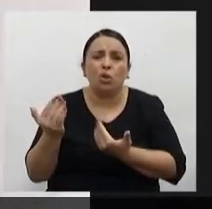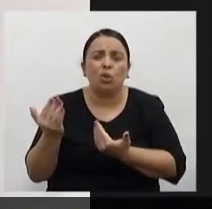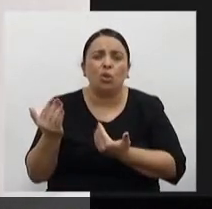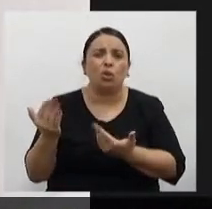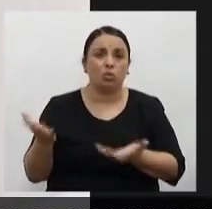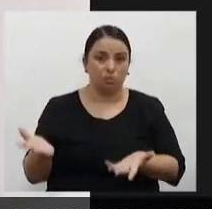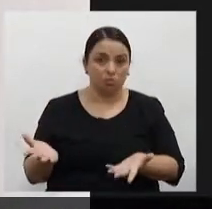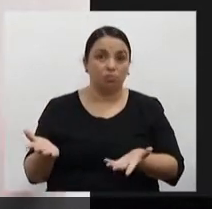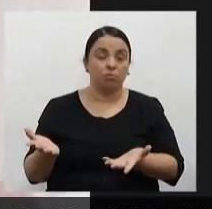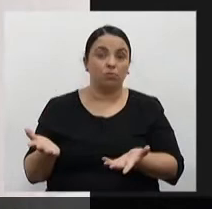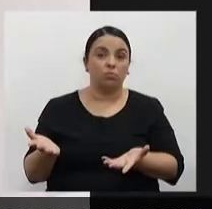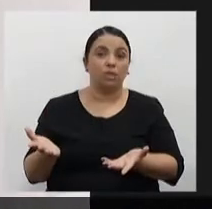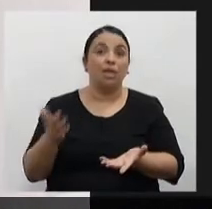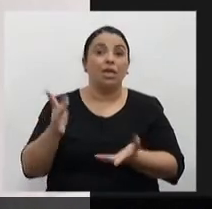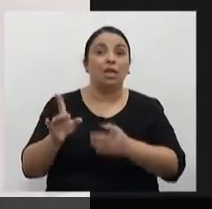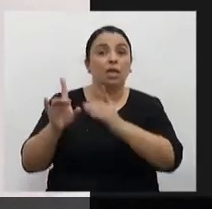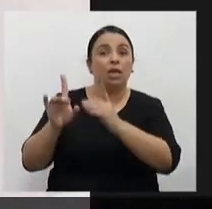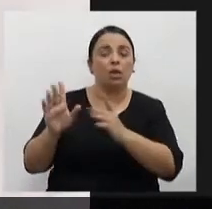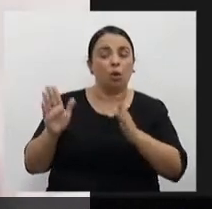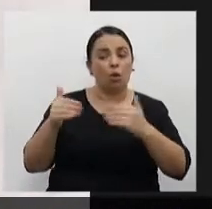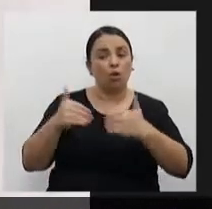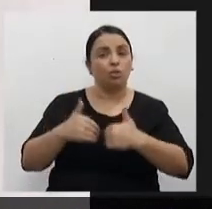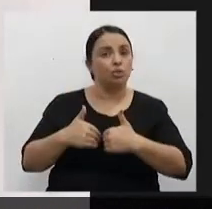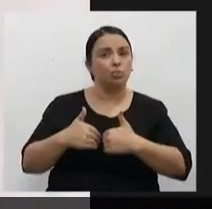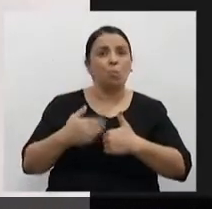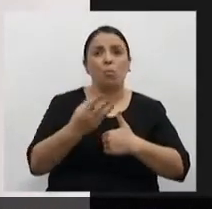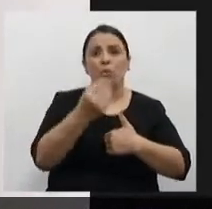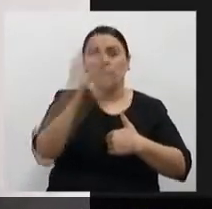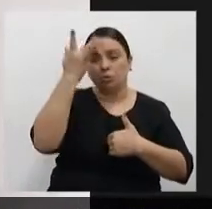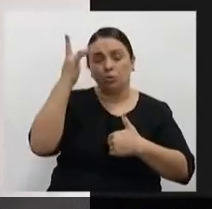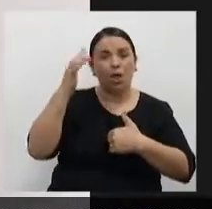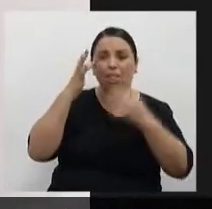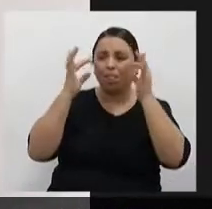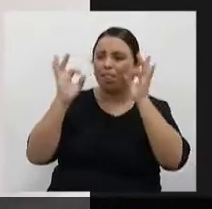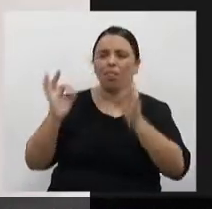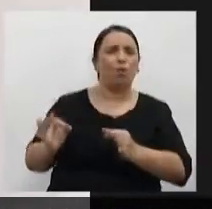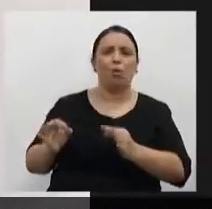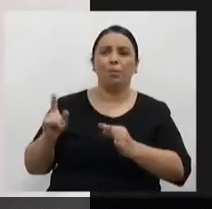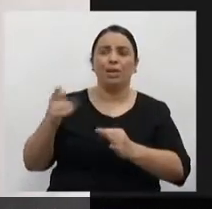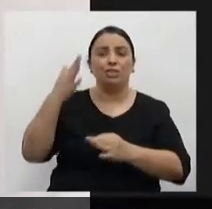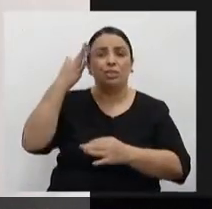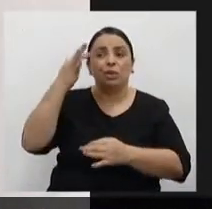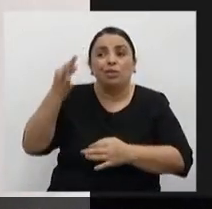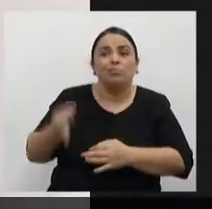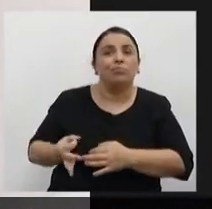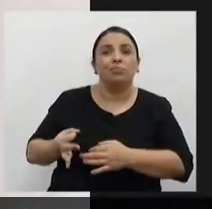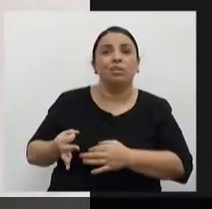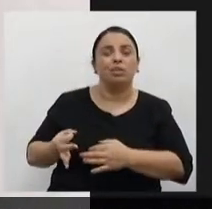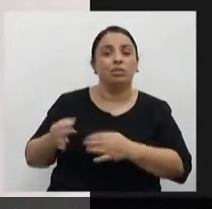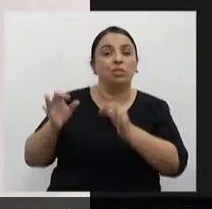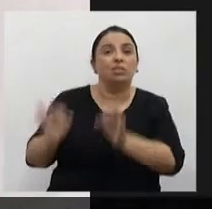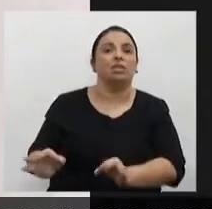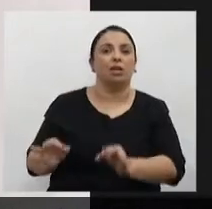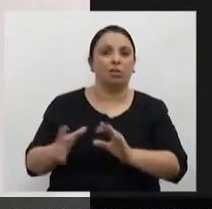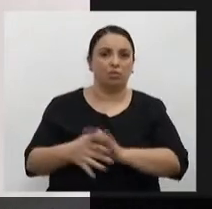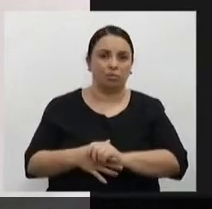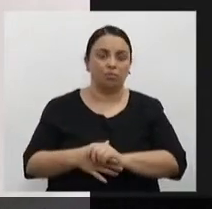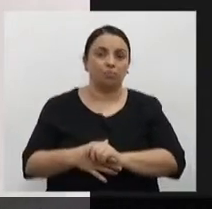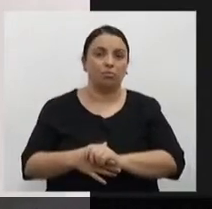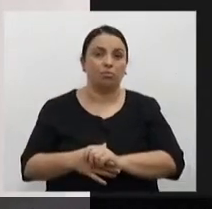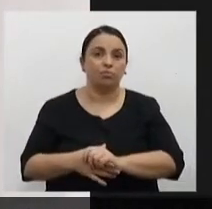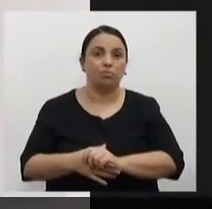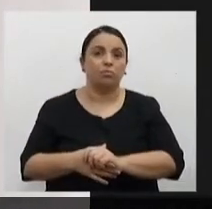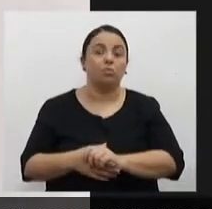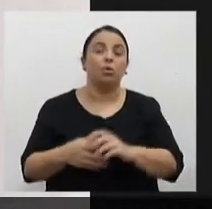ainda ele é mal entendido, mal interpretado. E, às vezes, as pessoas se baseiam no autista vendo